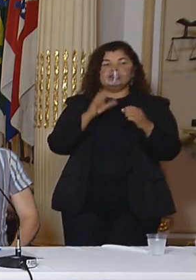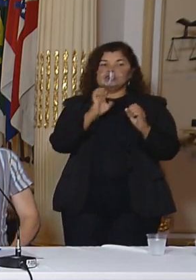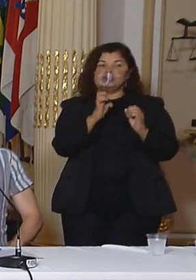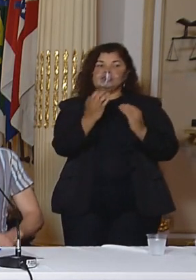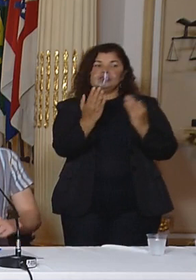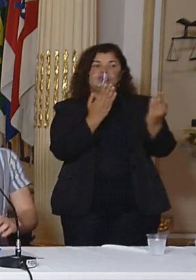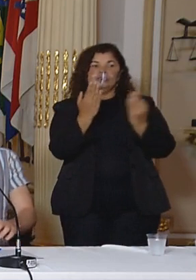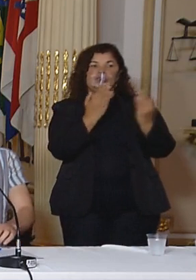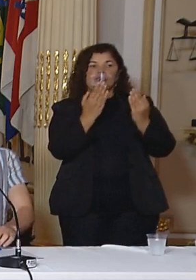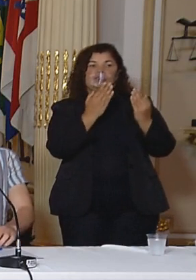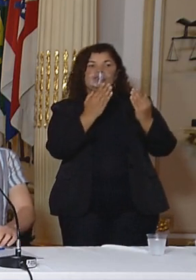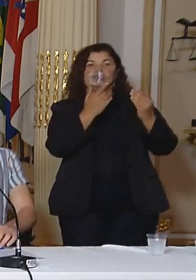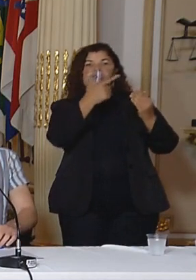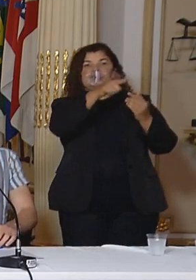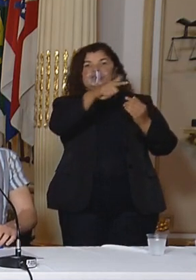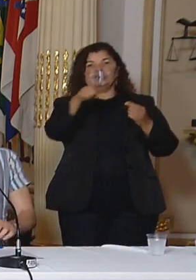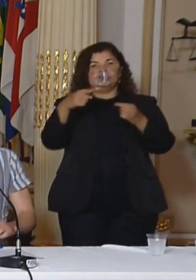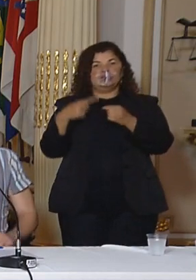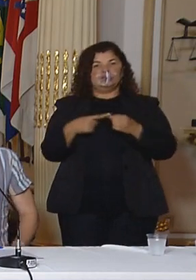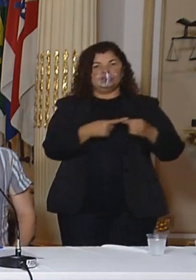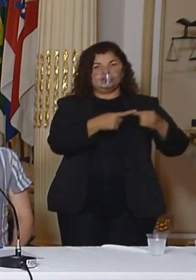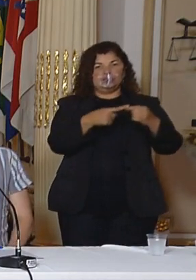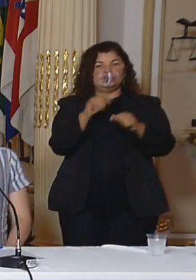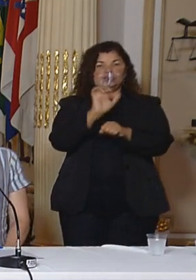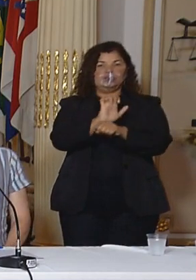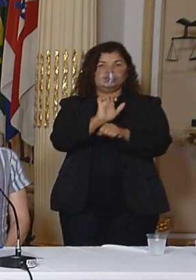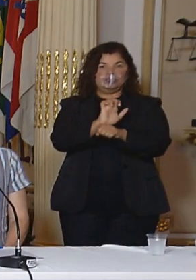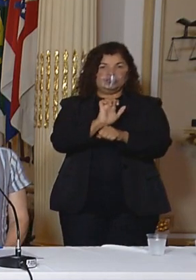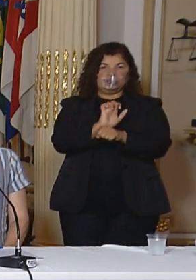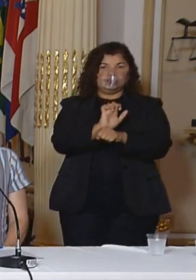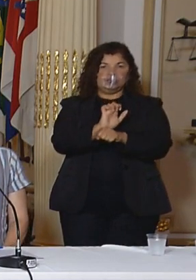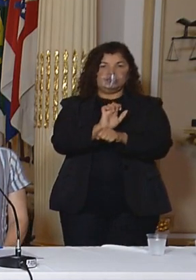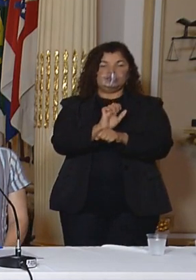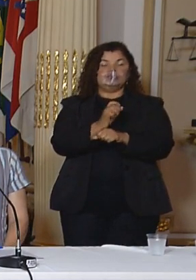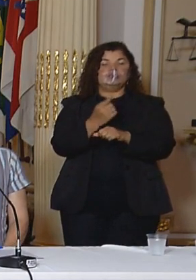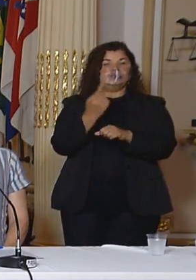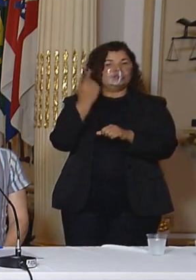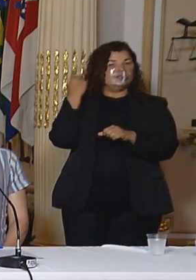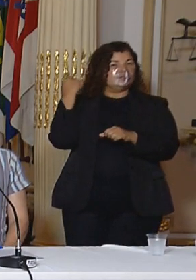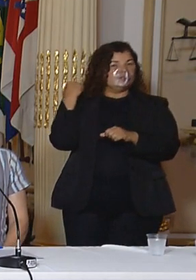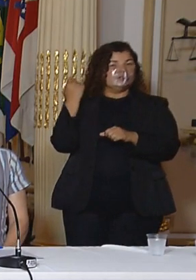do estado. Então, se recordam, quando a gente iniciou